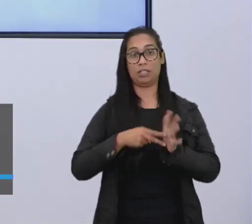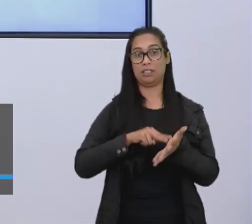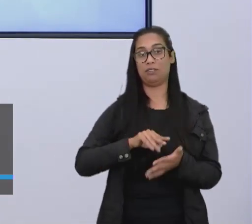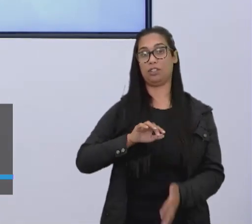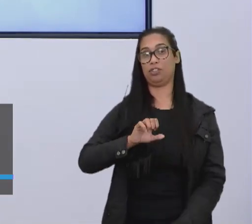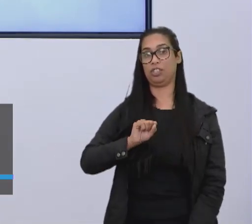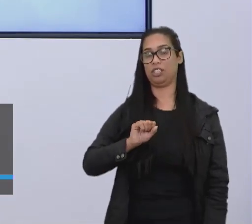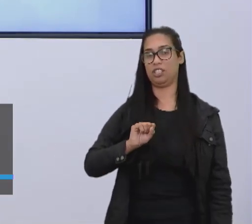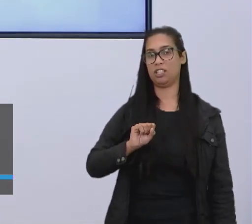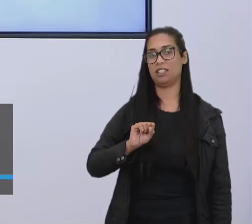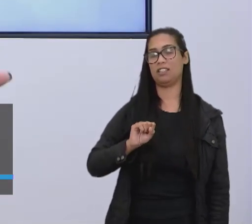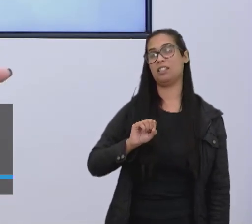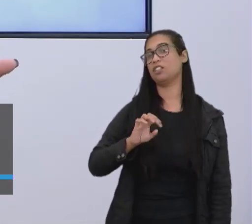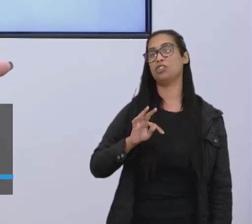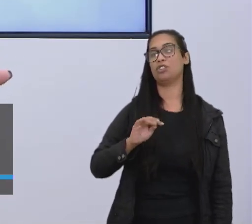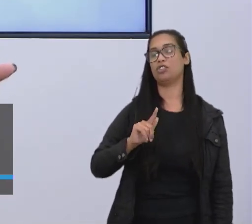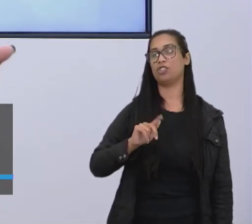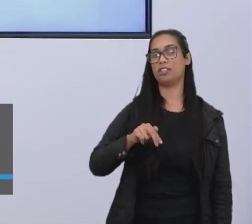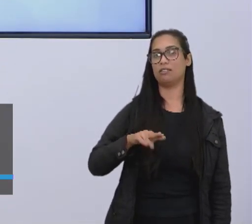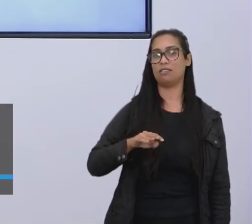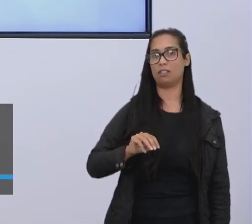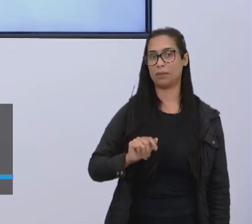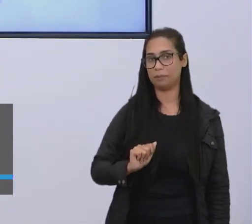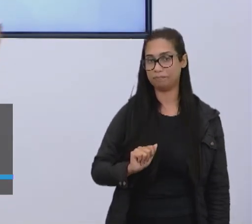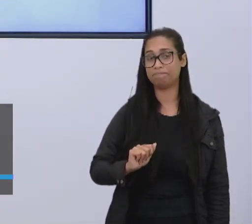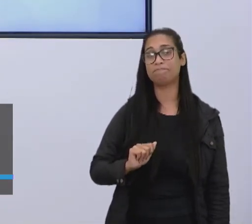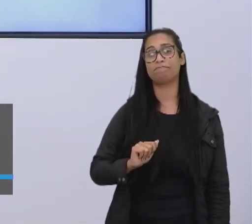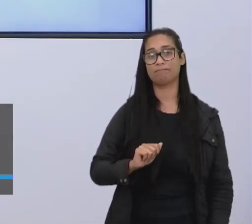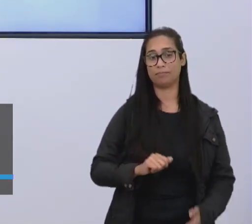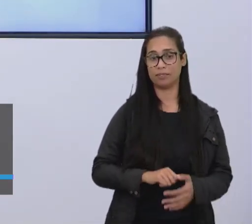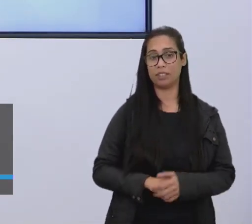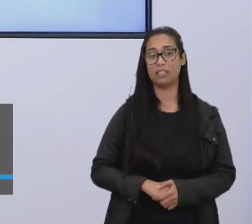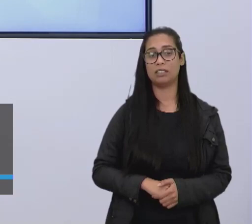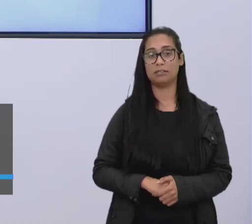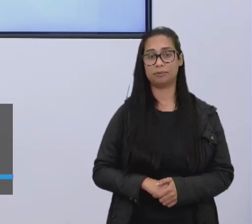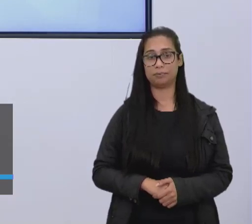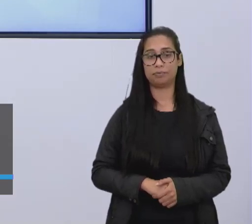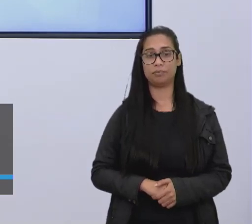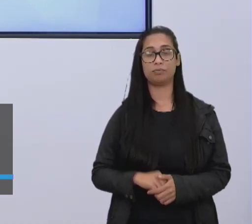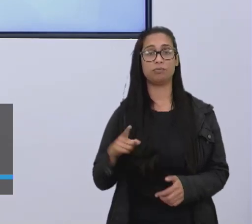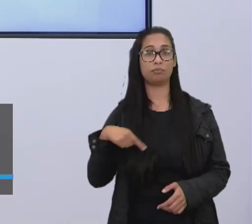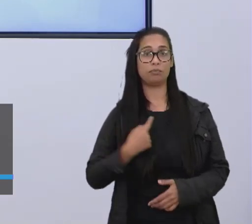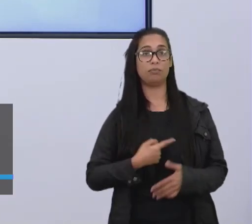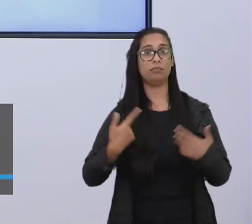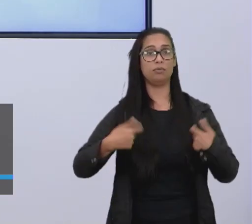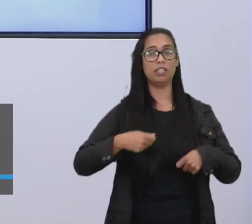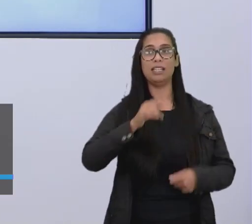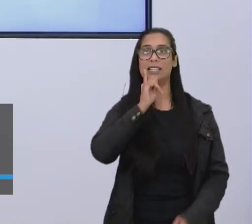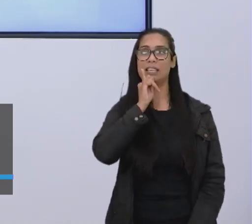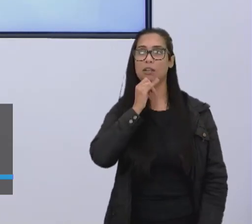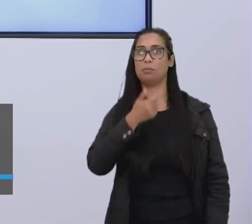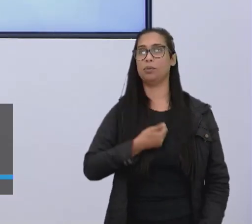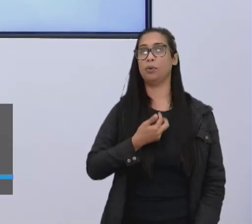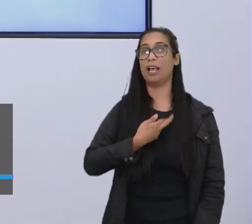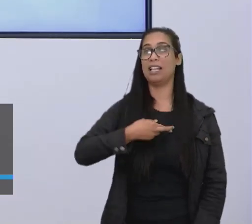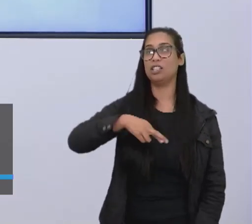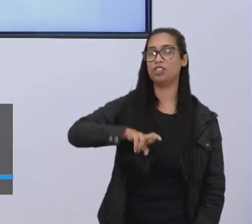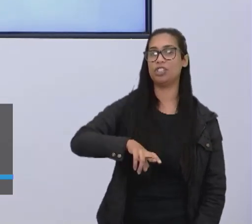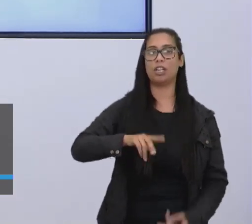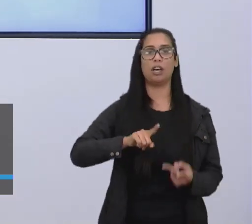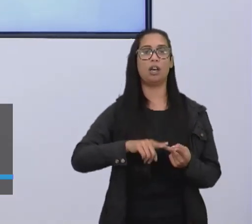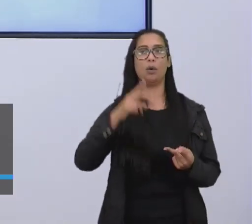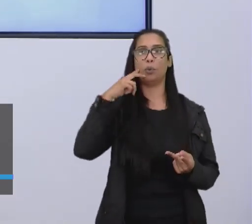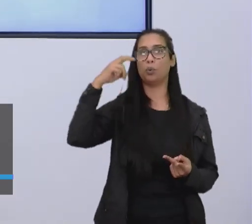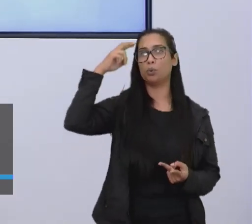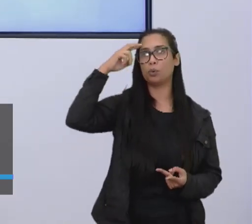a gente está falando de estereótipos estéticos, mas eles existem em todos os pontos de vista. Quando a gente fala sobre estereótipos religiosos, quando a gente fala sobre estereótipos